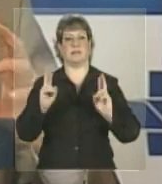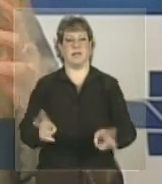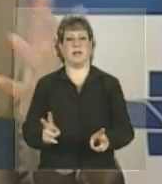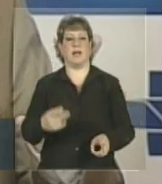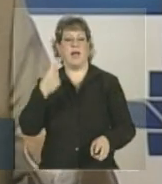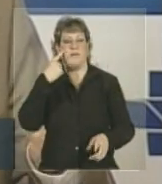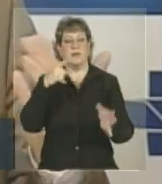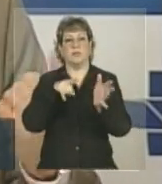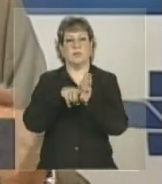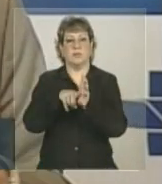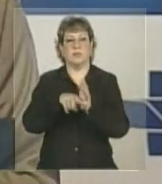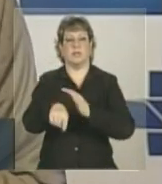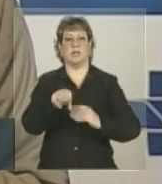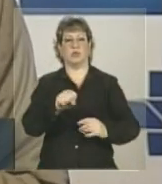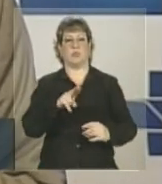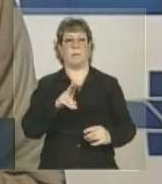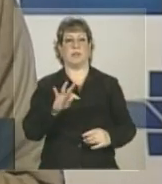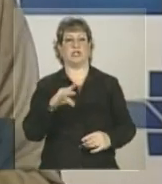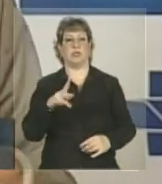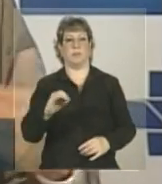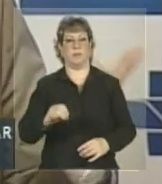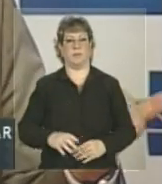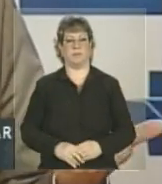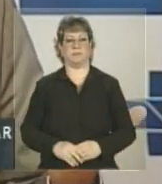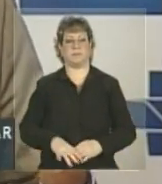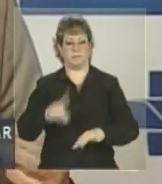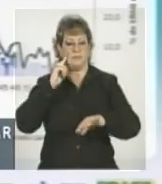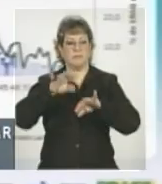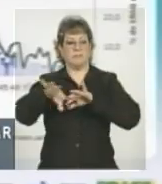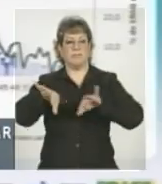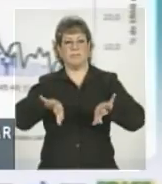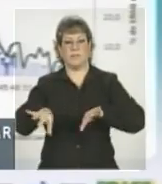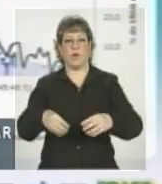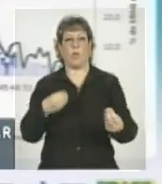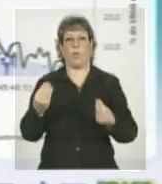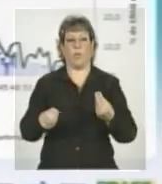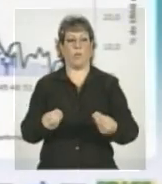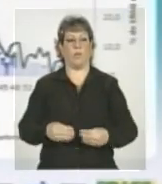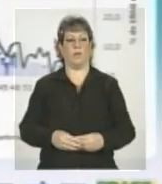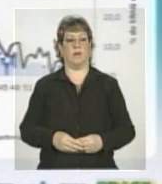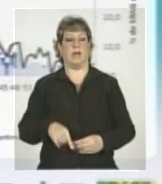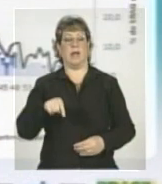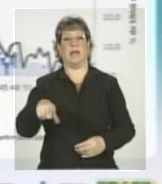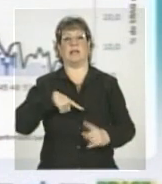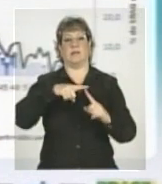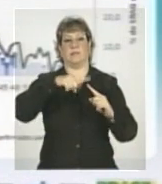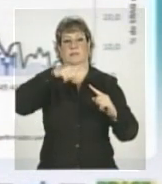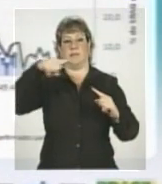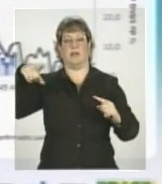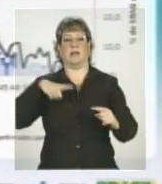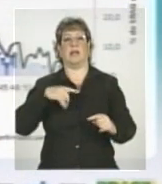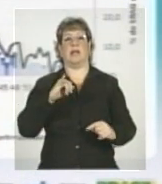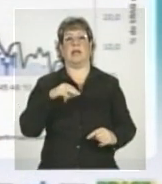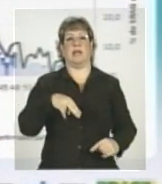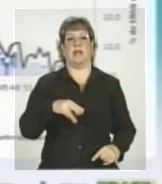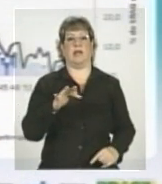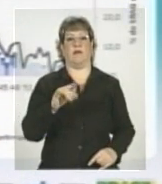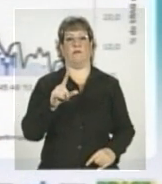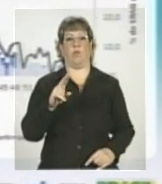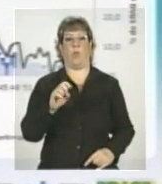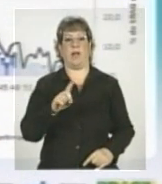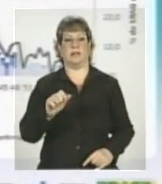a gente faz a subtipagem, pode passar. Aí a gente vê agora, não só mais o influenza A, mas